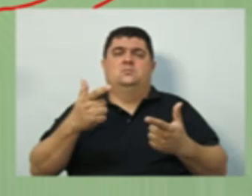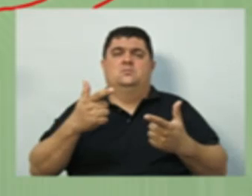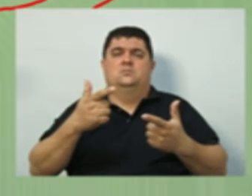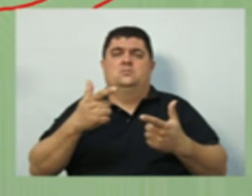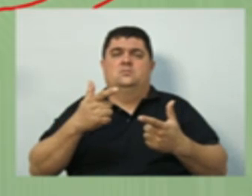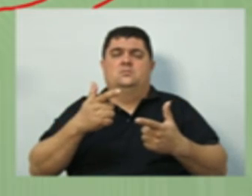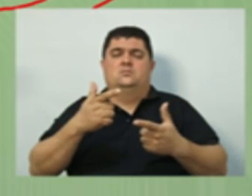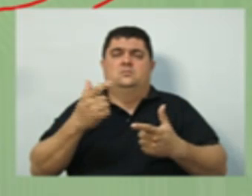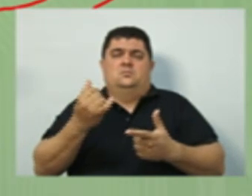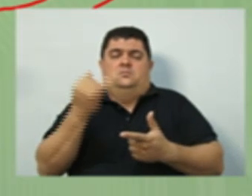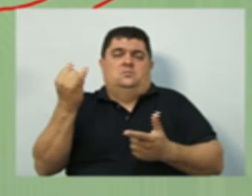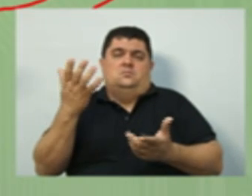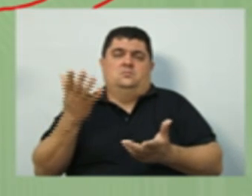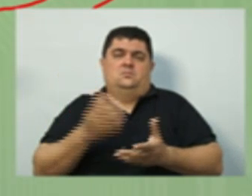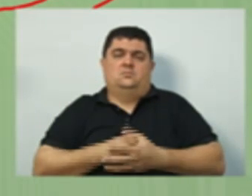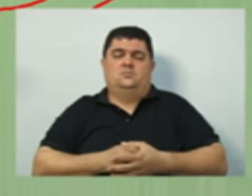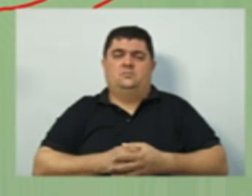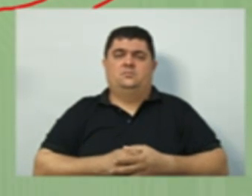trabalho que